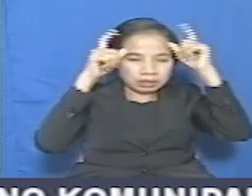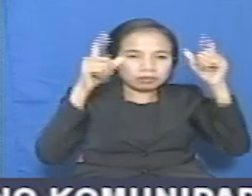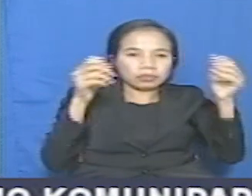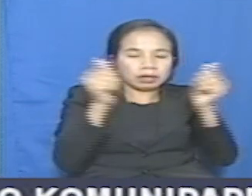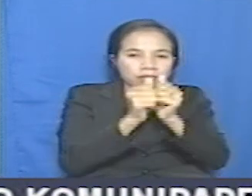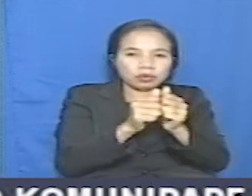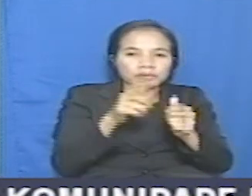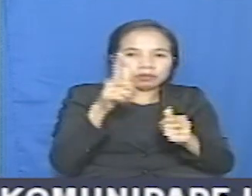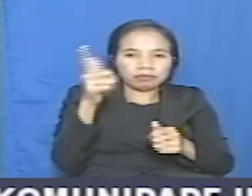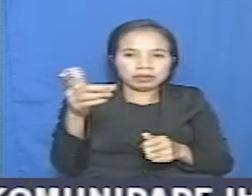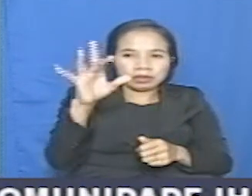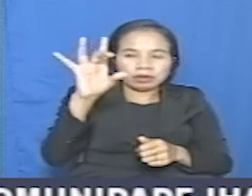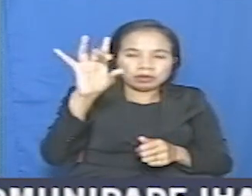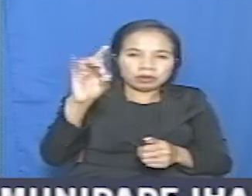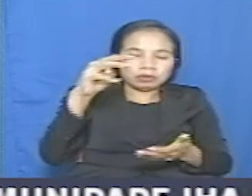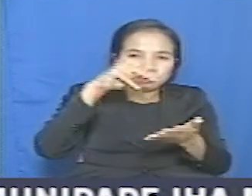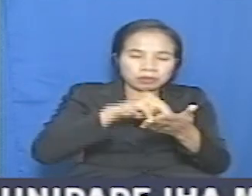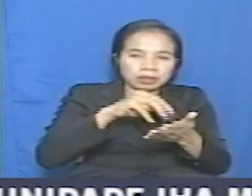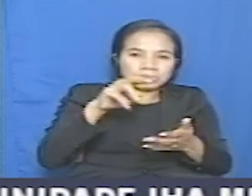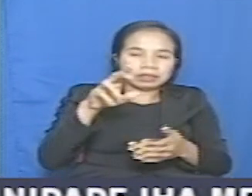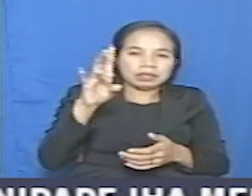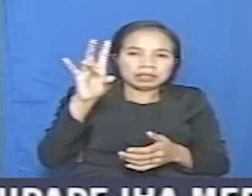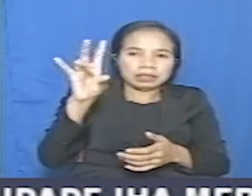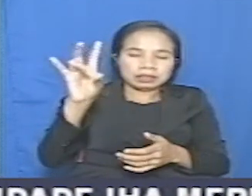.734 famílias,